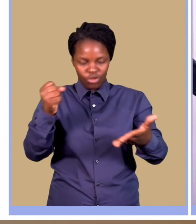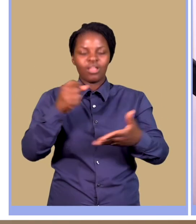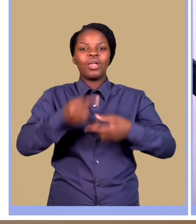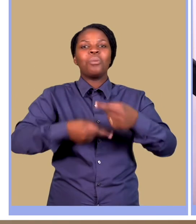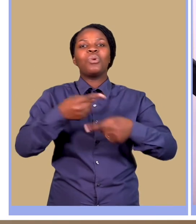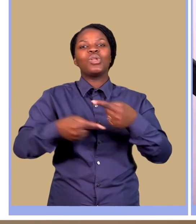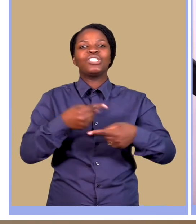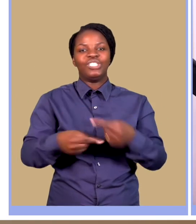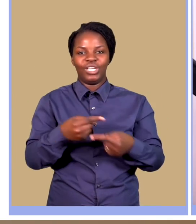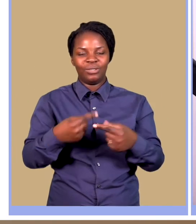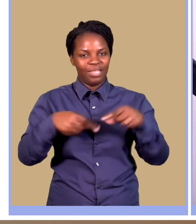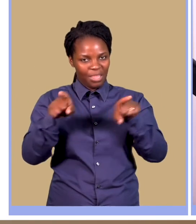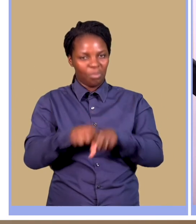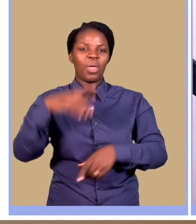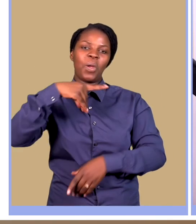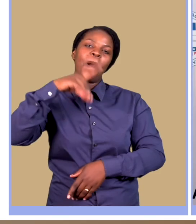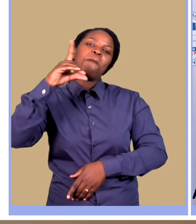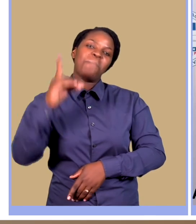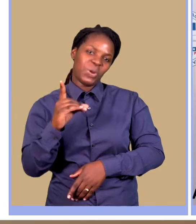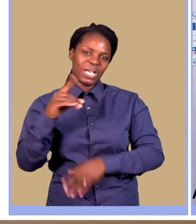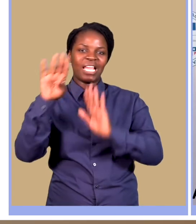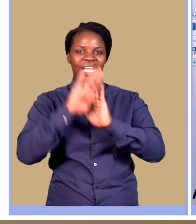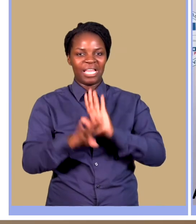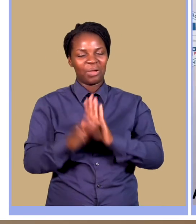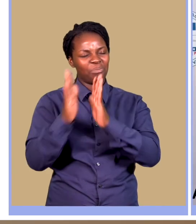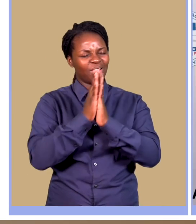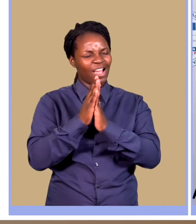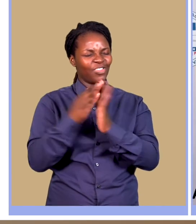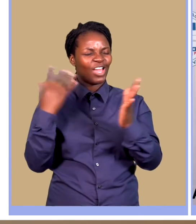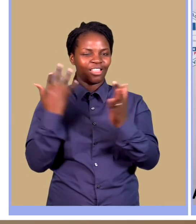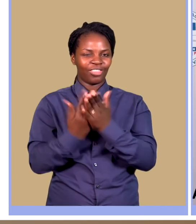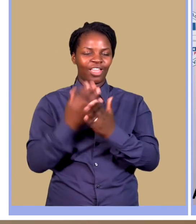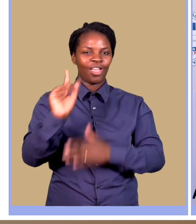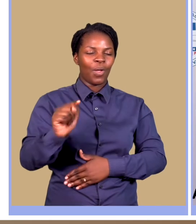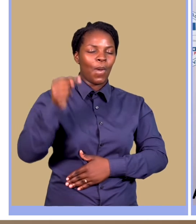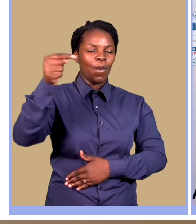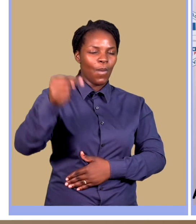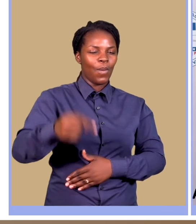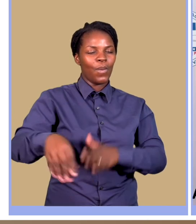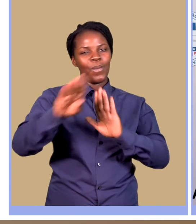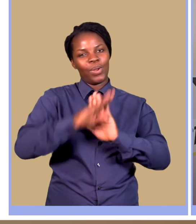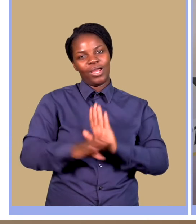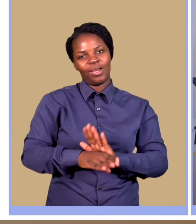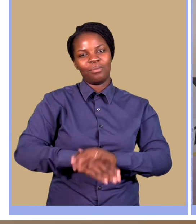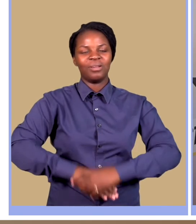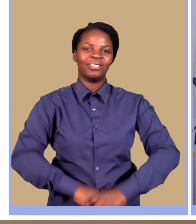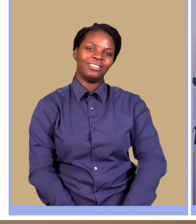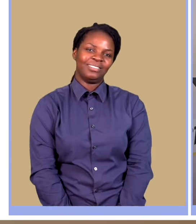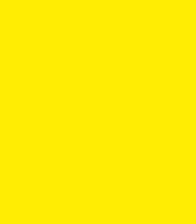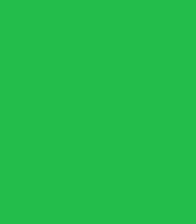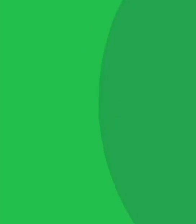este podcast. Muito obrigado, até a próxima, até o próximo podcast.